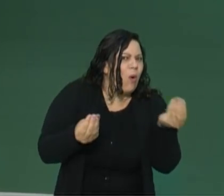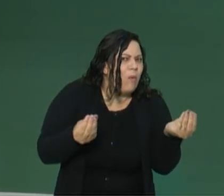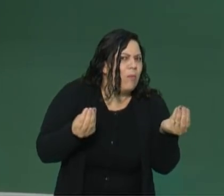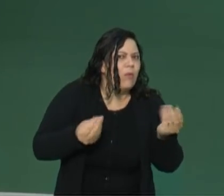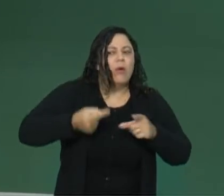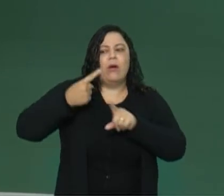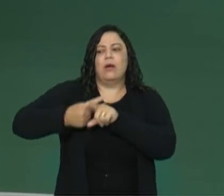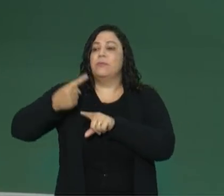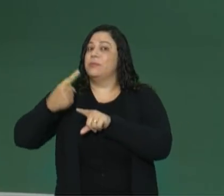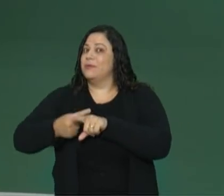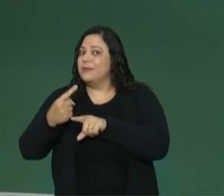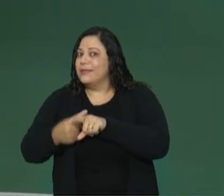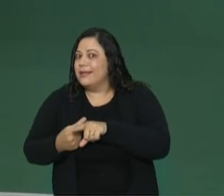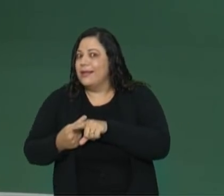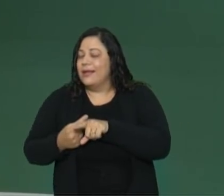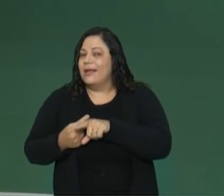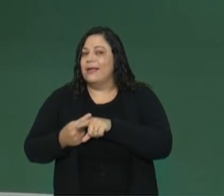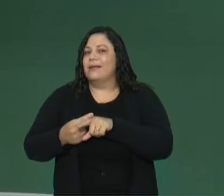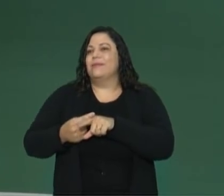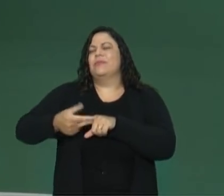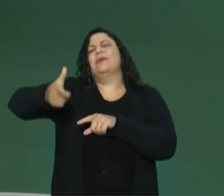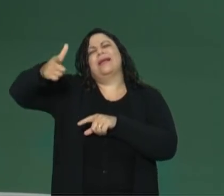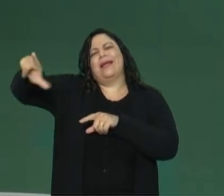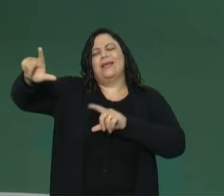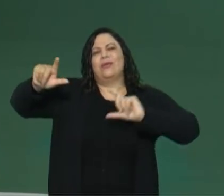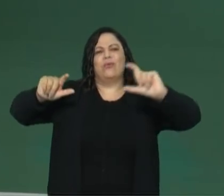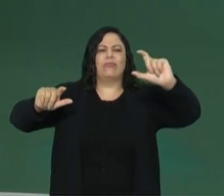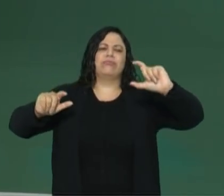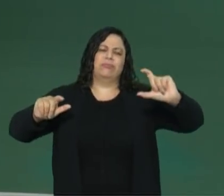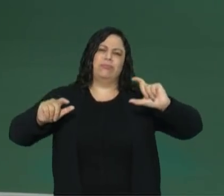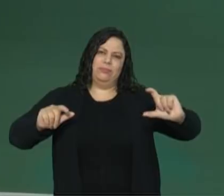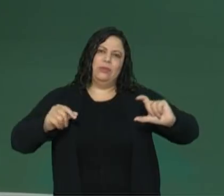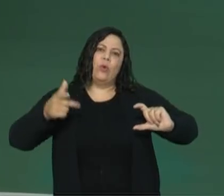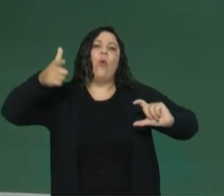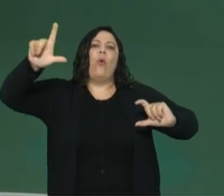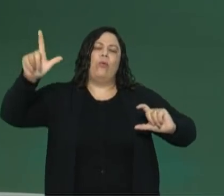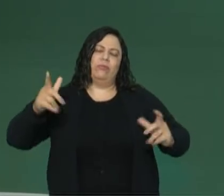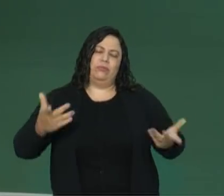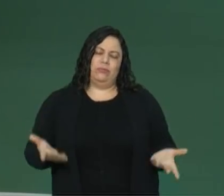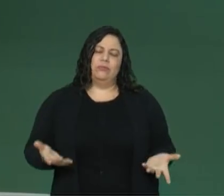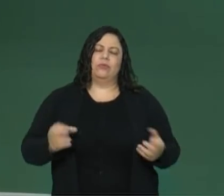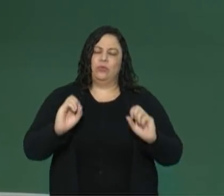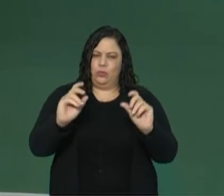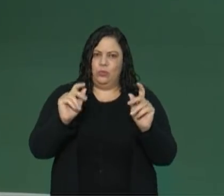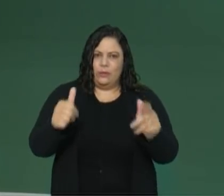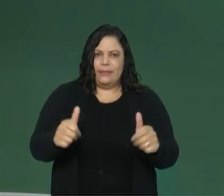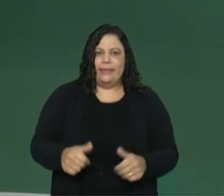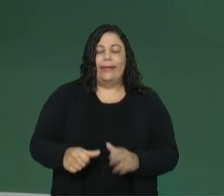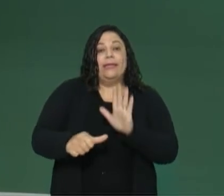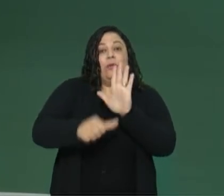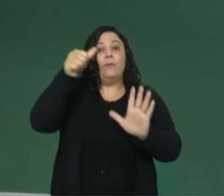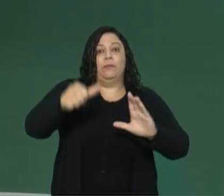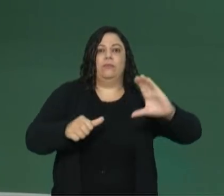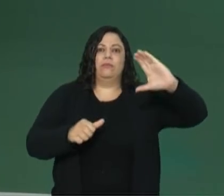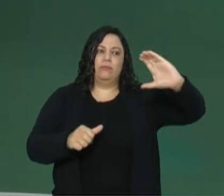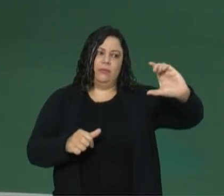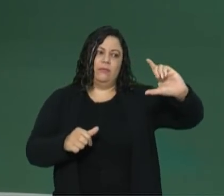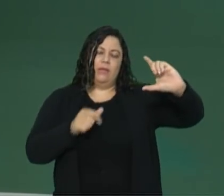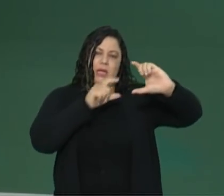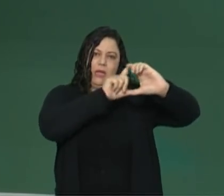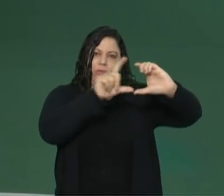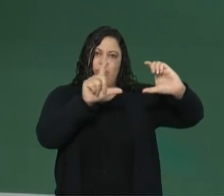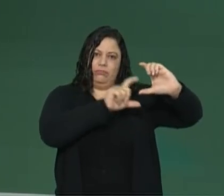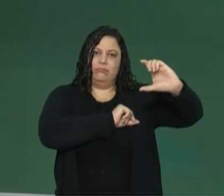colocou? Por quê? Porque está em outros parágrafos, a gente vai encontrar nos outros parágrafos da reportagem. Então, eu só quis que a gente pegasse os elementos